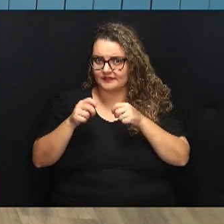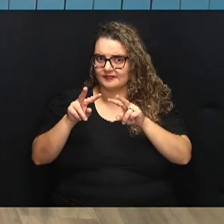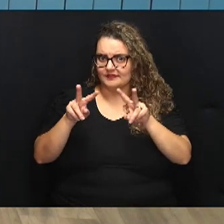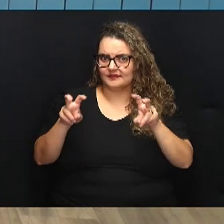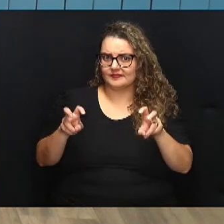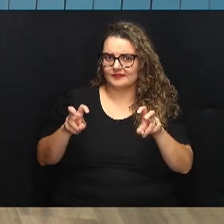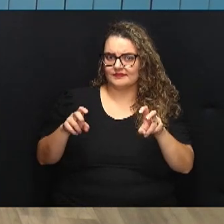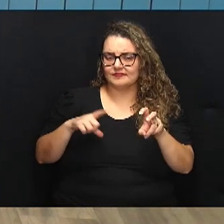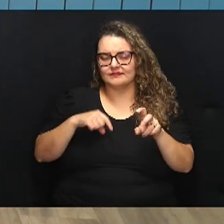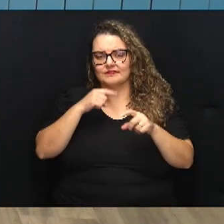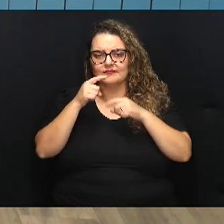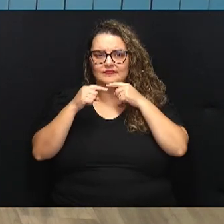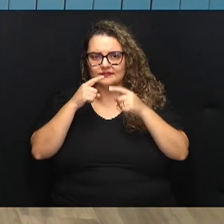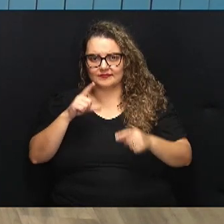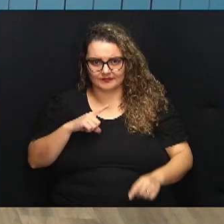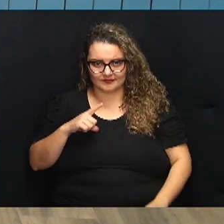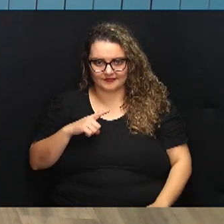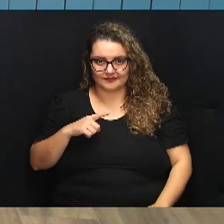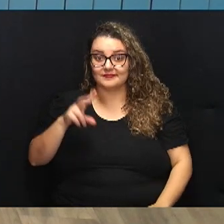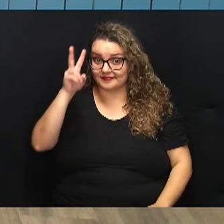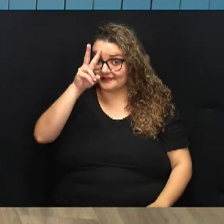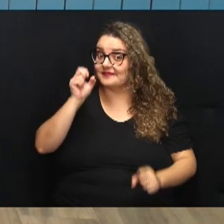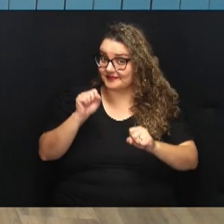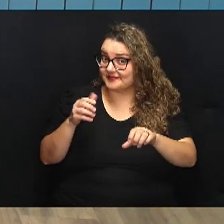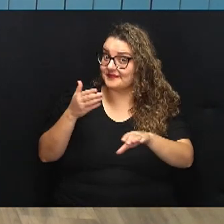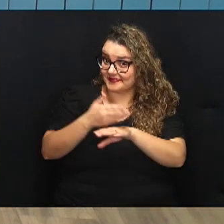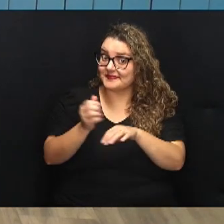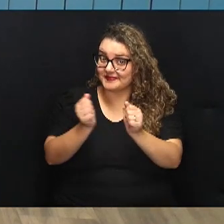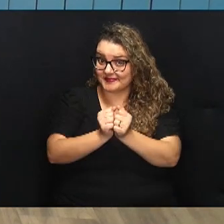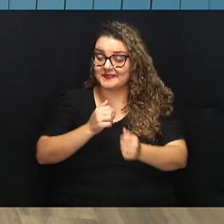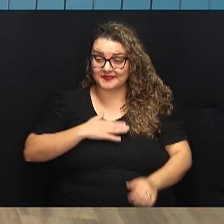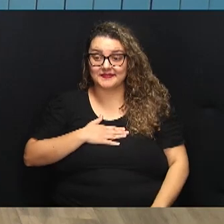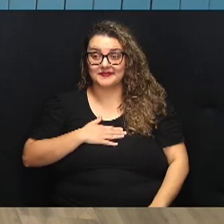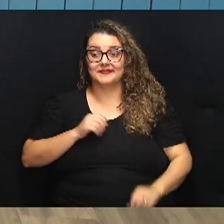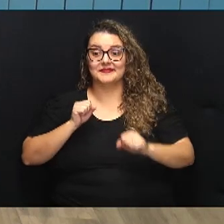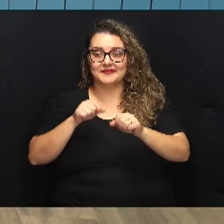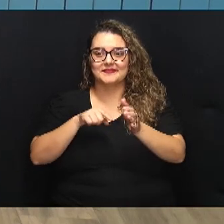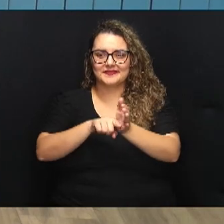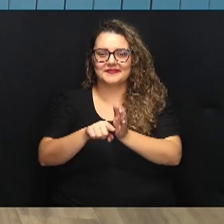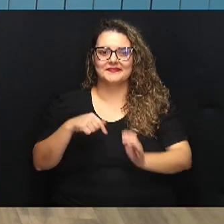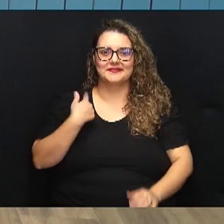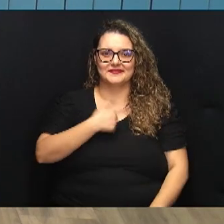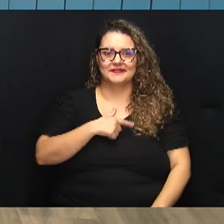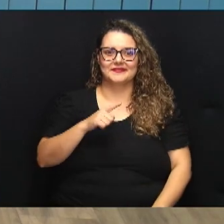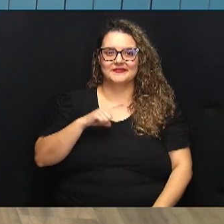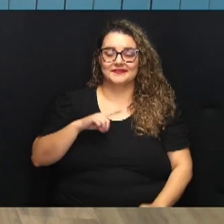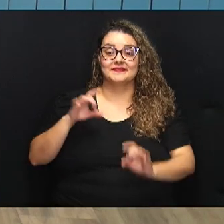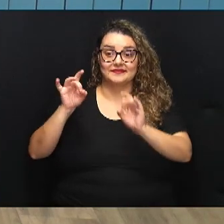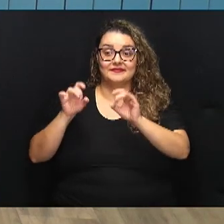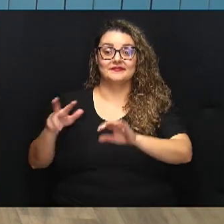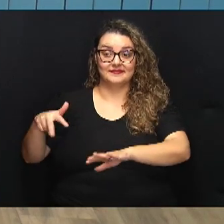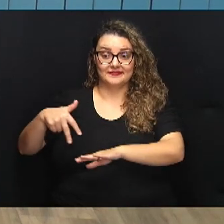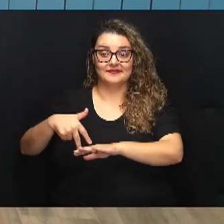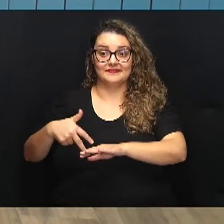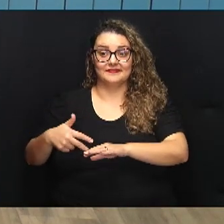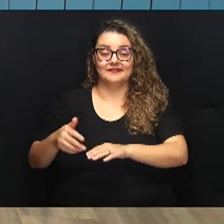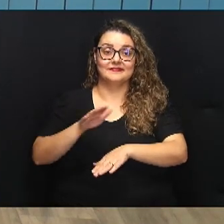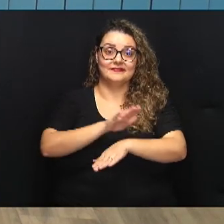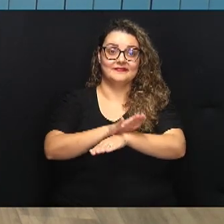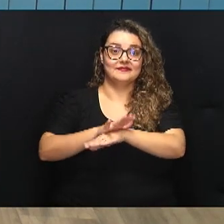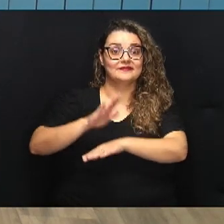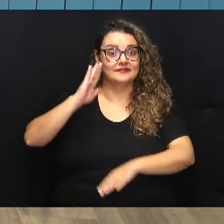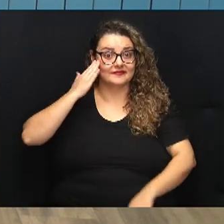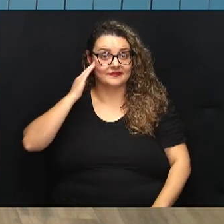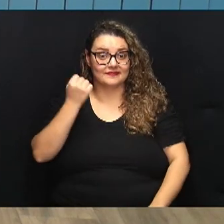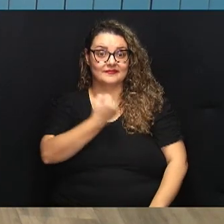assunto? Tem alguma dúvida? Lembrando, você pode participar comigo aqui, pode fazer pergunta. Nós temos uma especialista que vai nos ajudar. O número